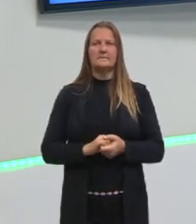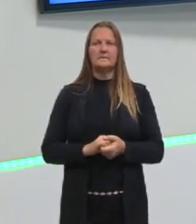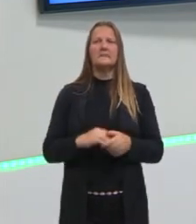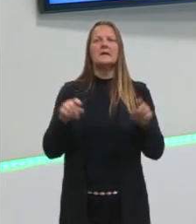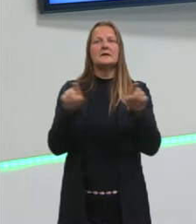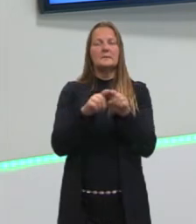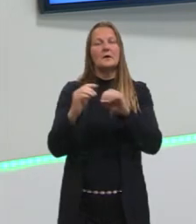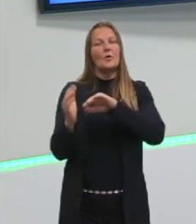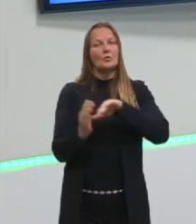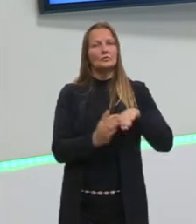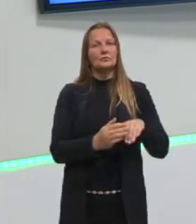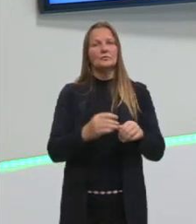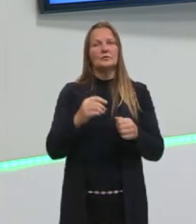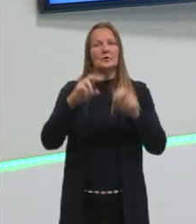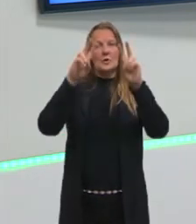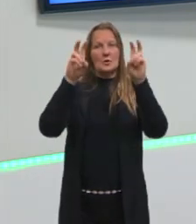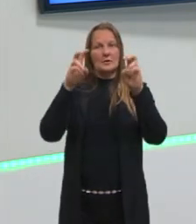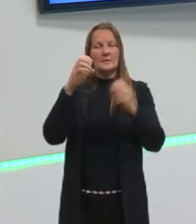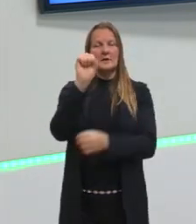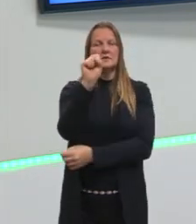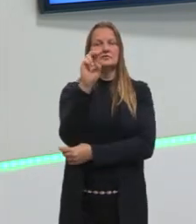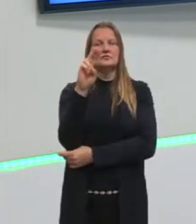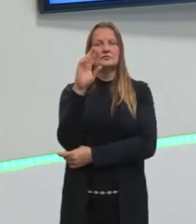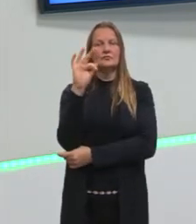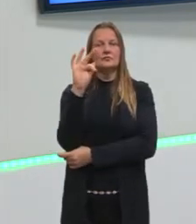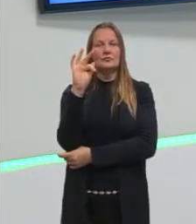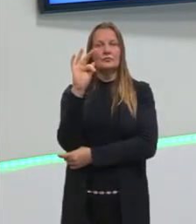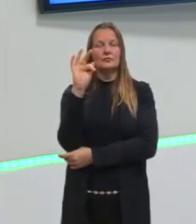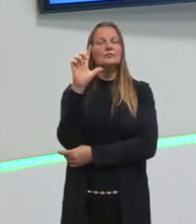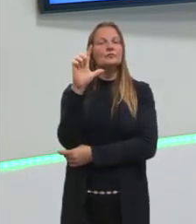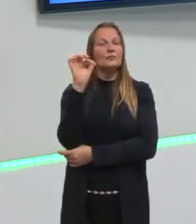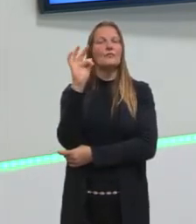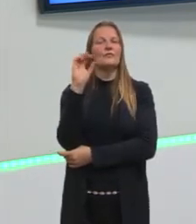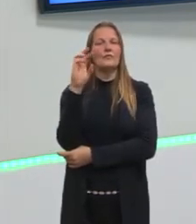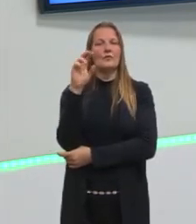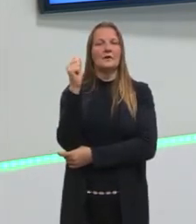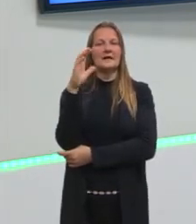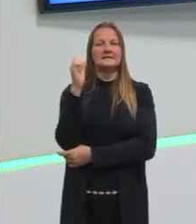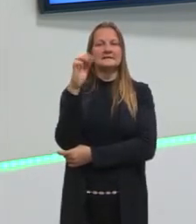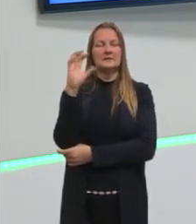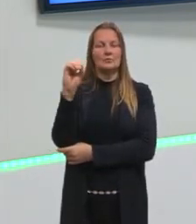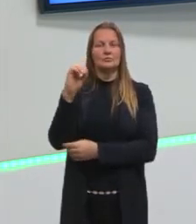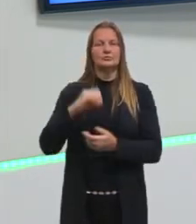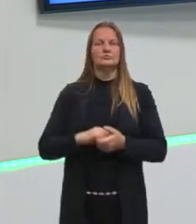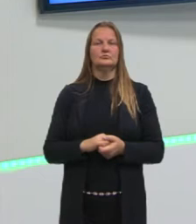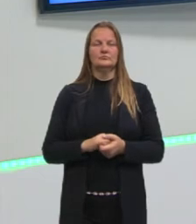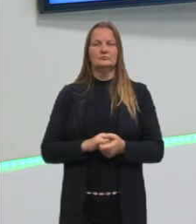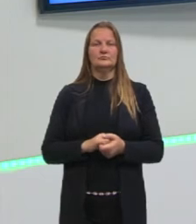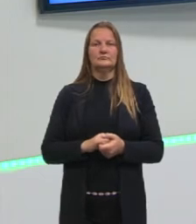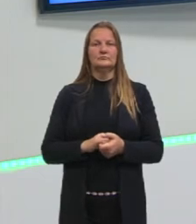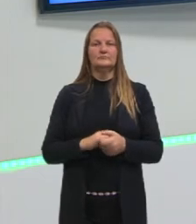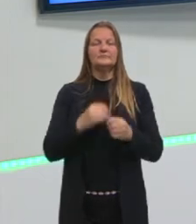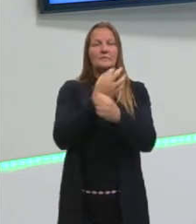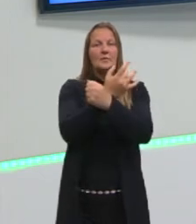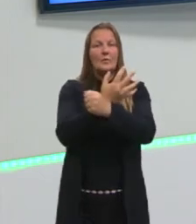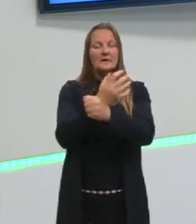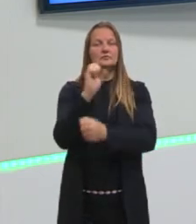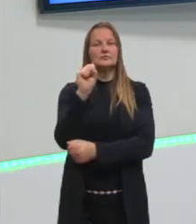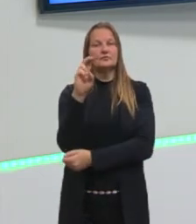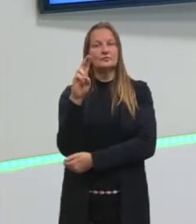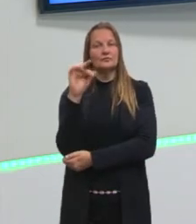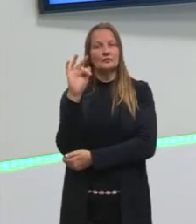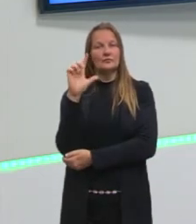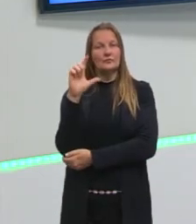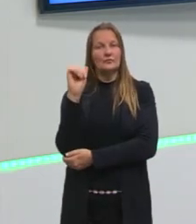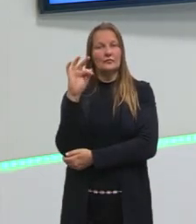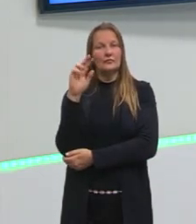no mesmo sentido da Anitta nitração Tá porque ocorre entre o hidrocarboneto e o ácido sulfúrico lembrando a forma